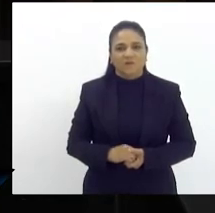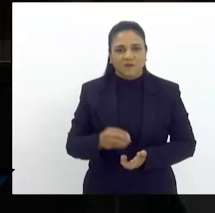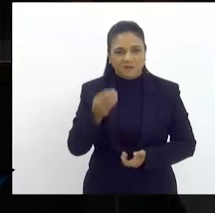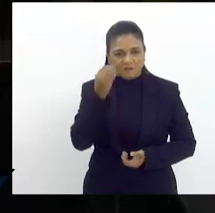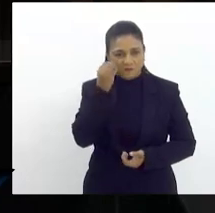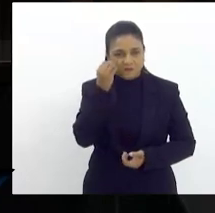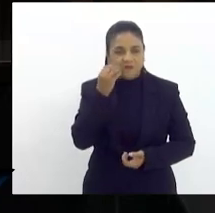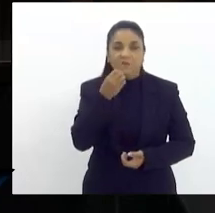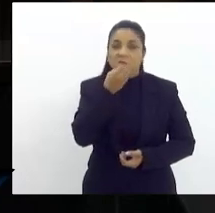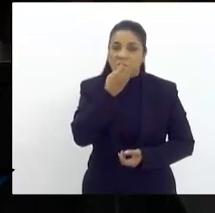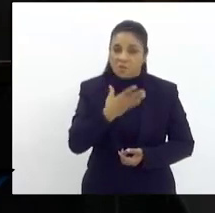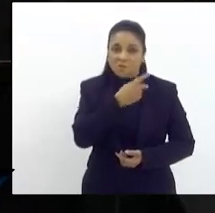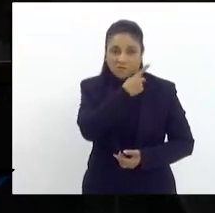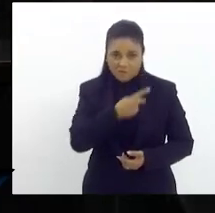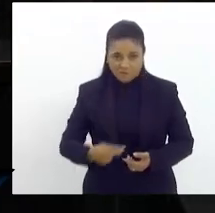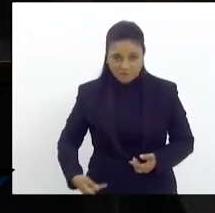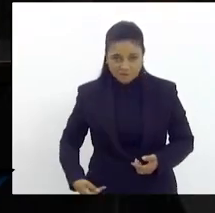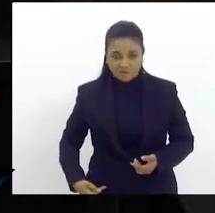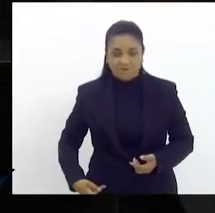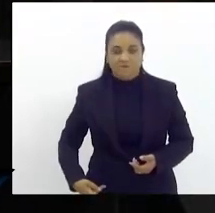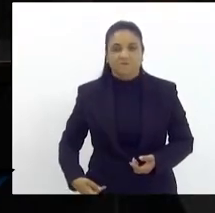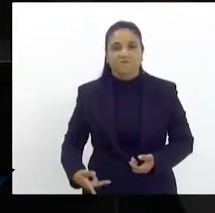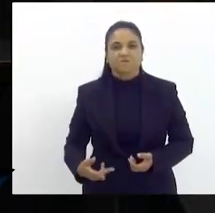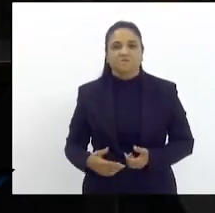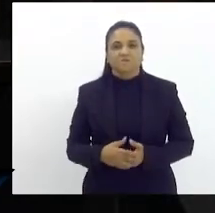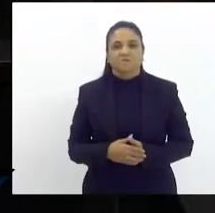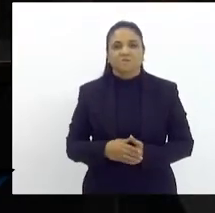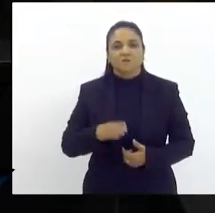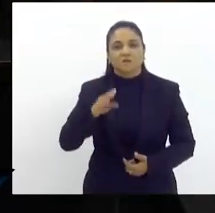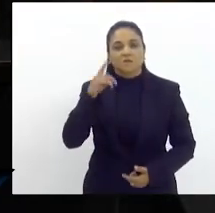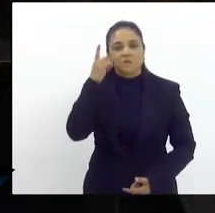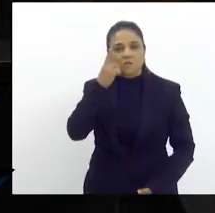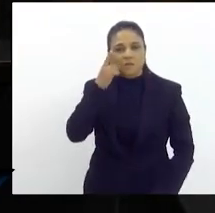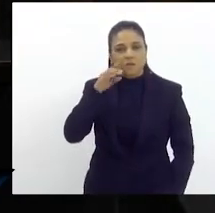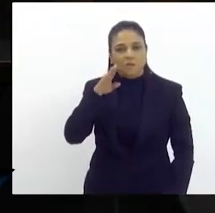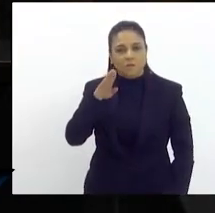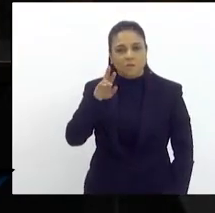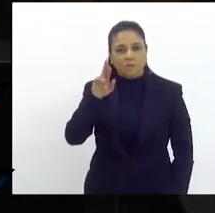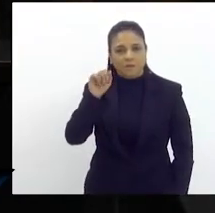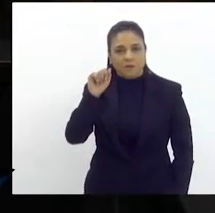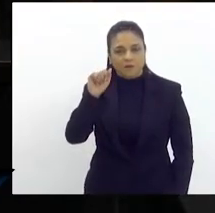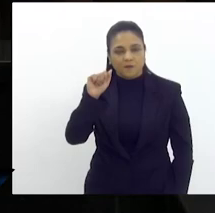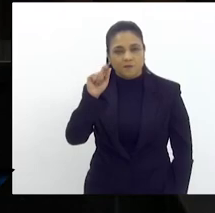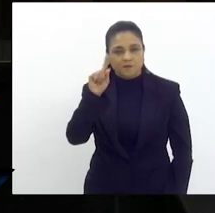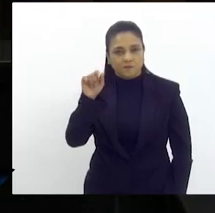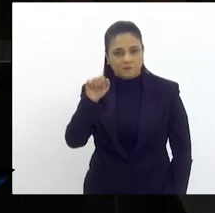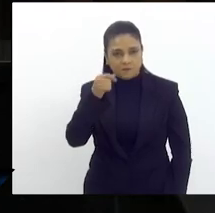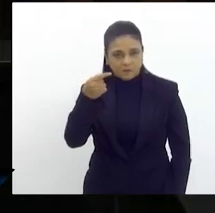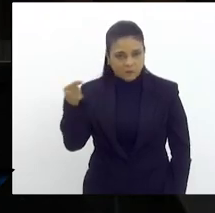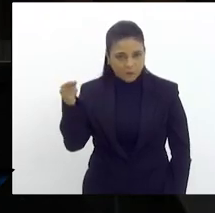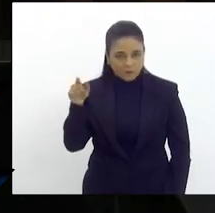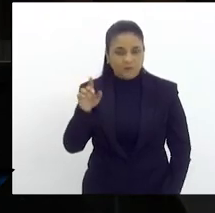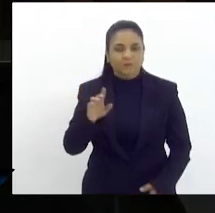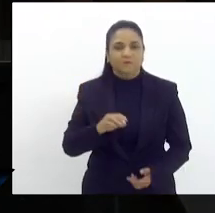senhor presidente em exercício deputado Pedro brasão